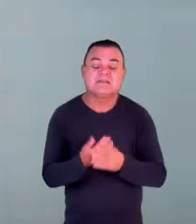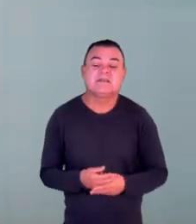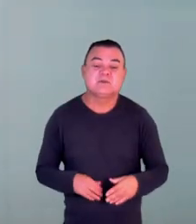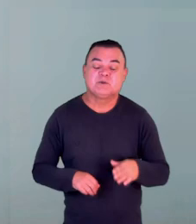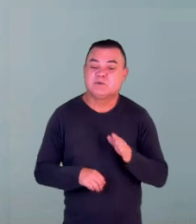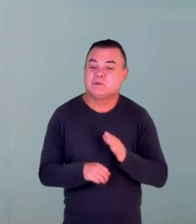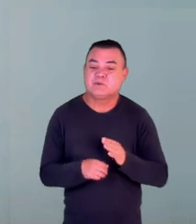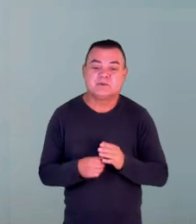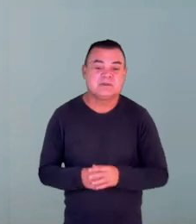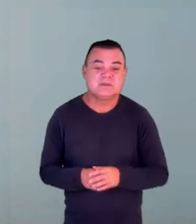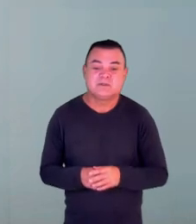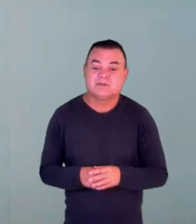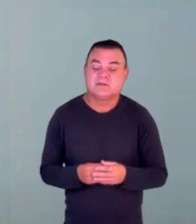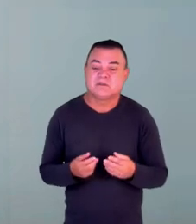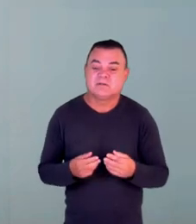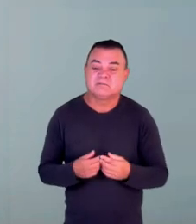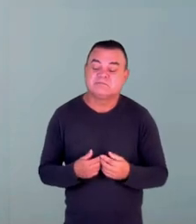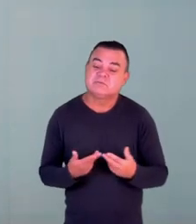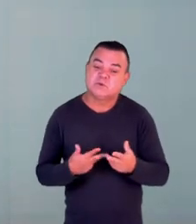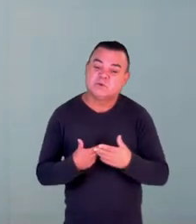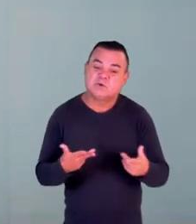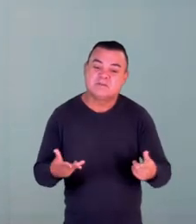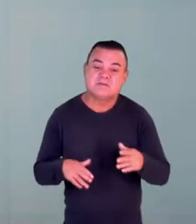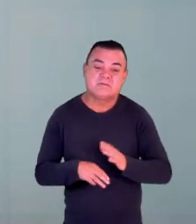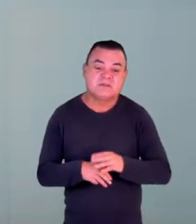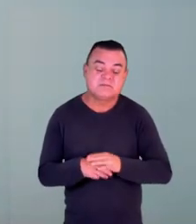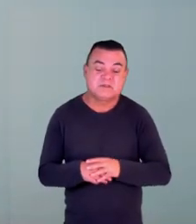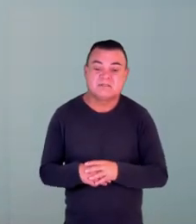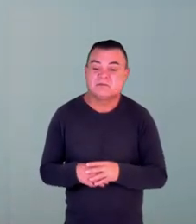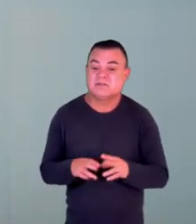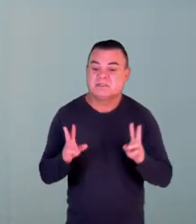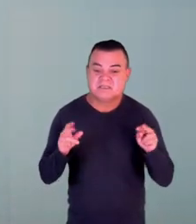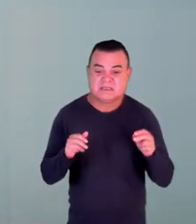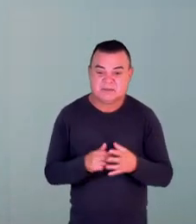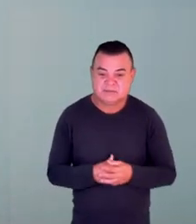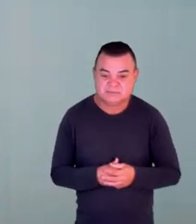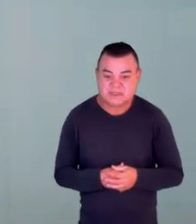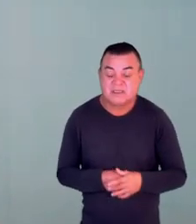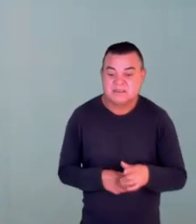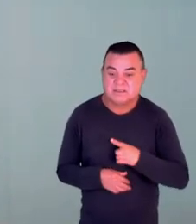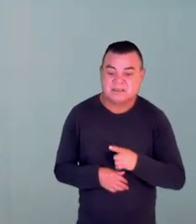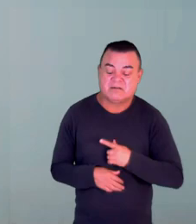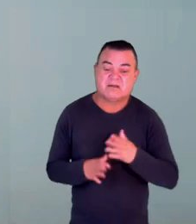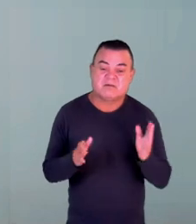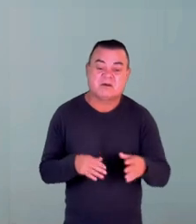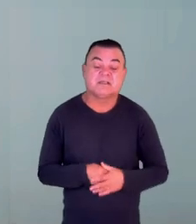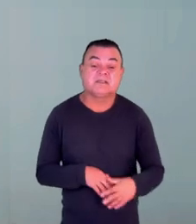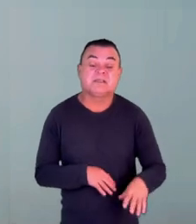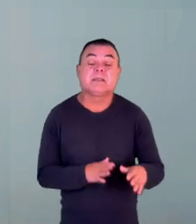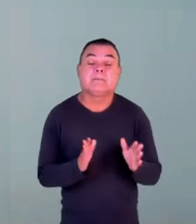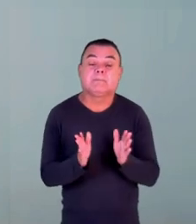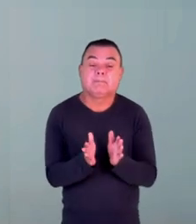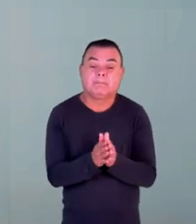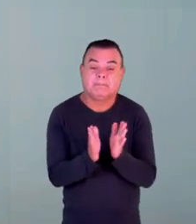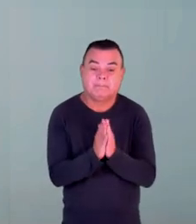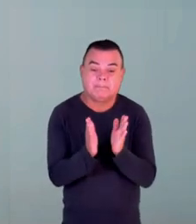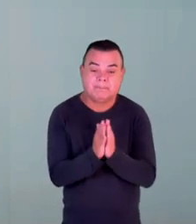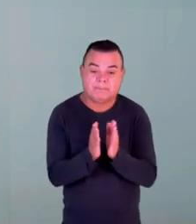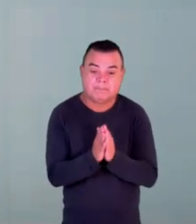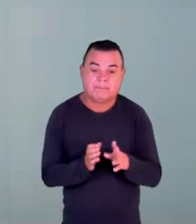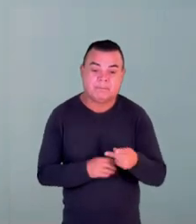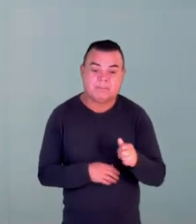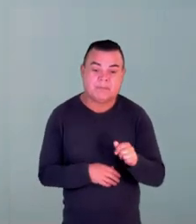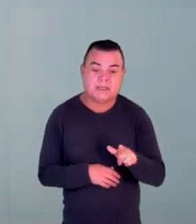colaboradores da educação escolar o secis do Norte né tá tendo agora em Palmas o evento aí vamos lá